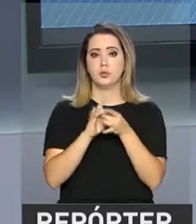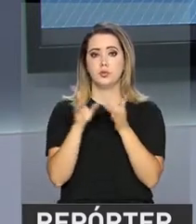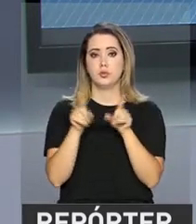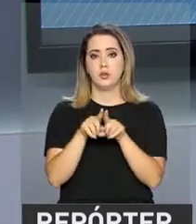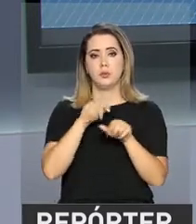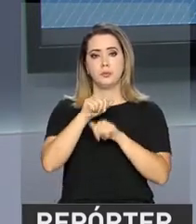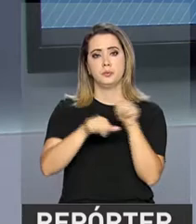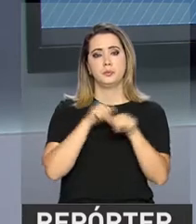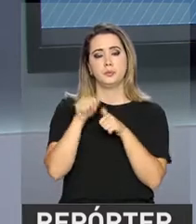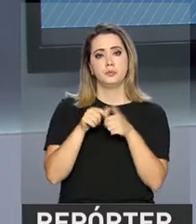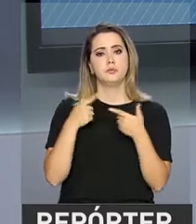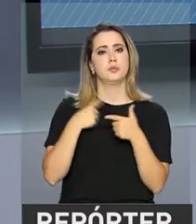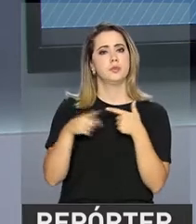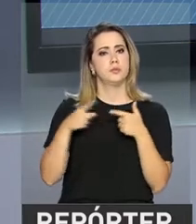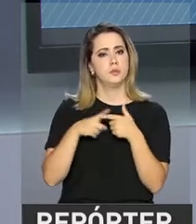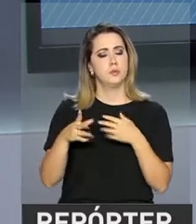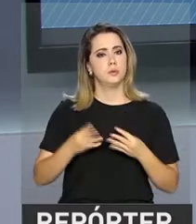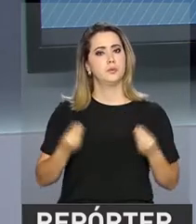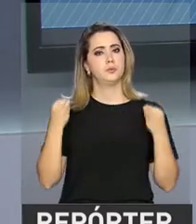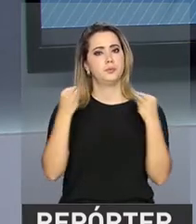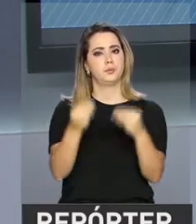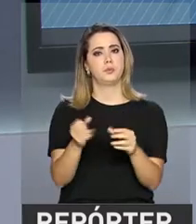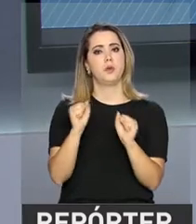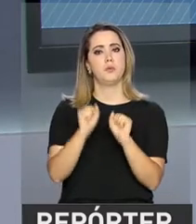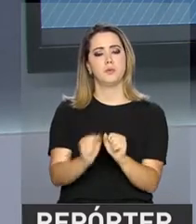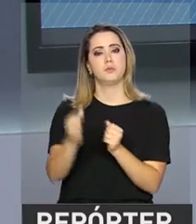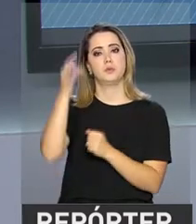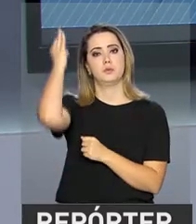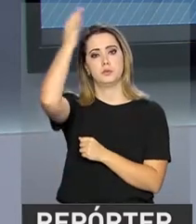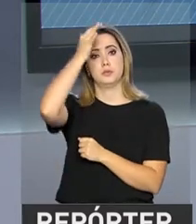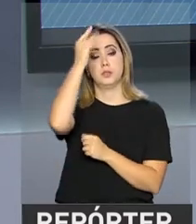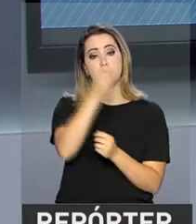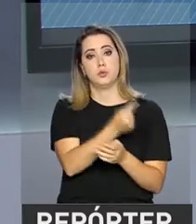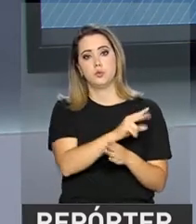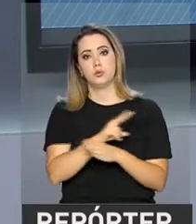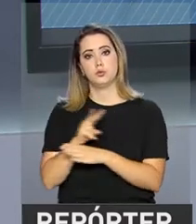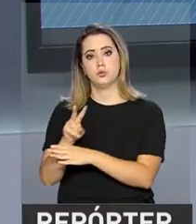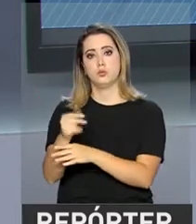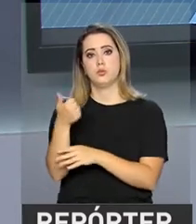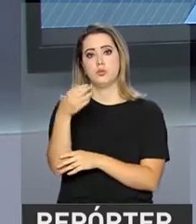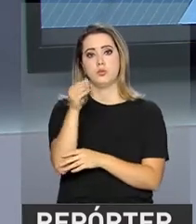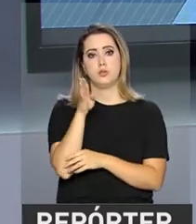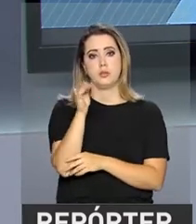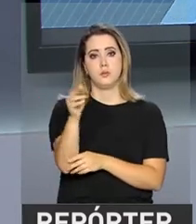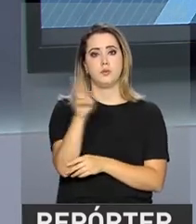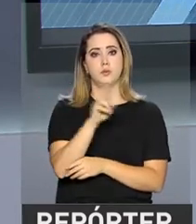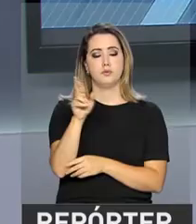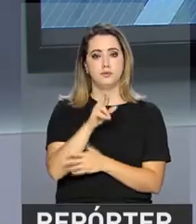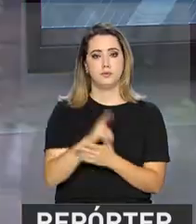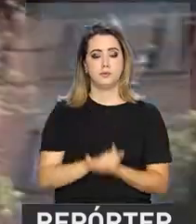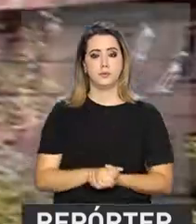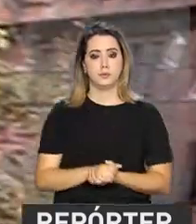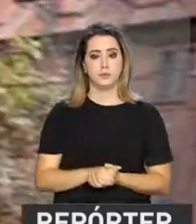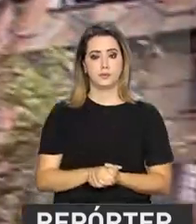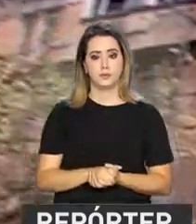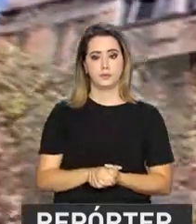a mudar essa situação e fortalecer as santas casas com uma linha de crédito de 10 bilhões de reais